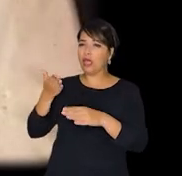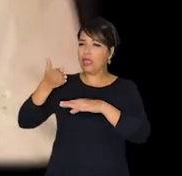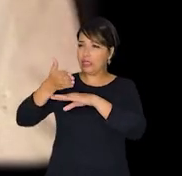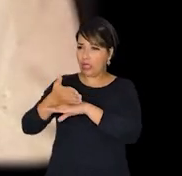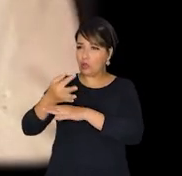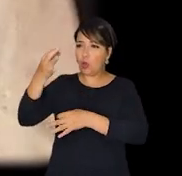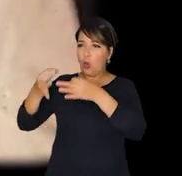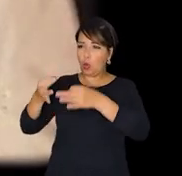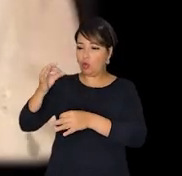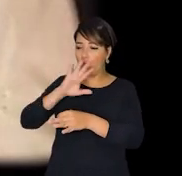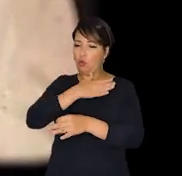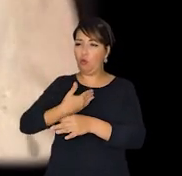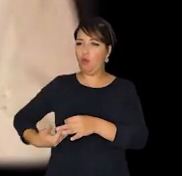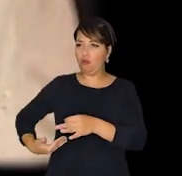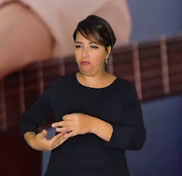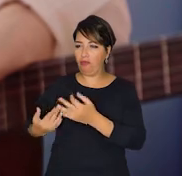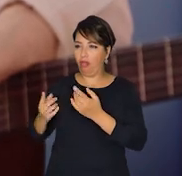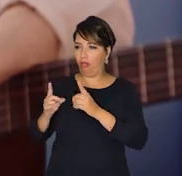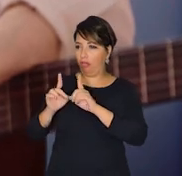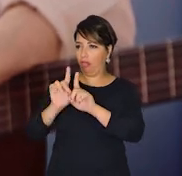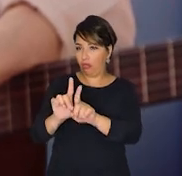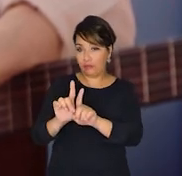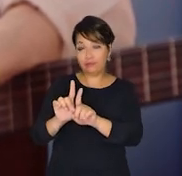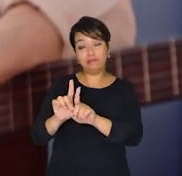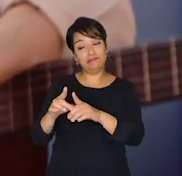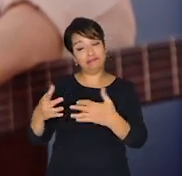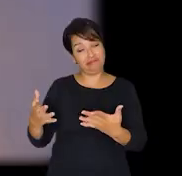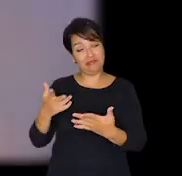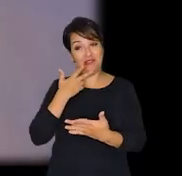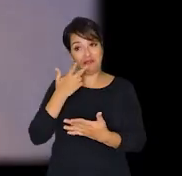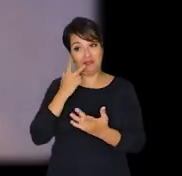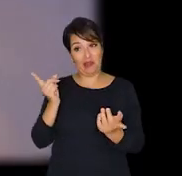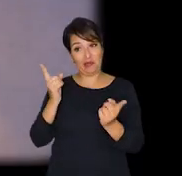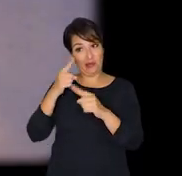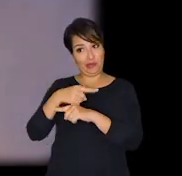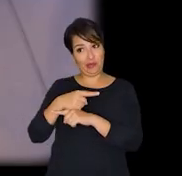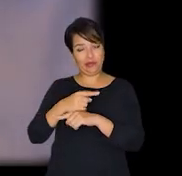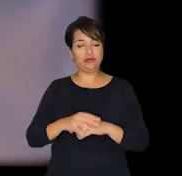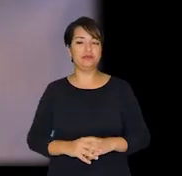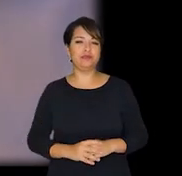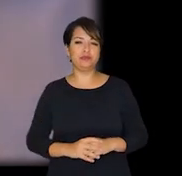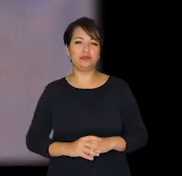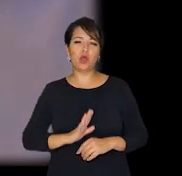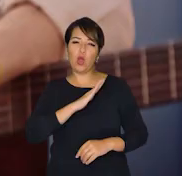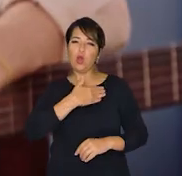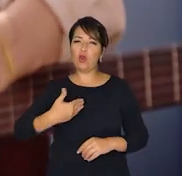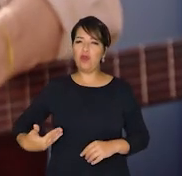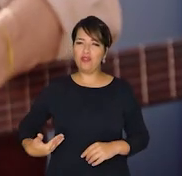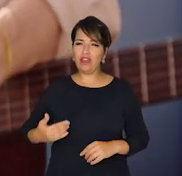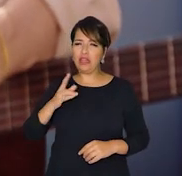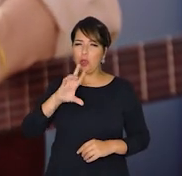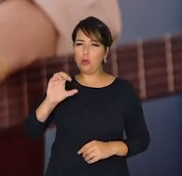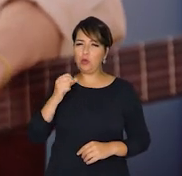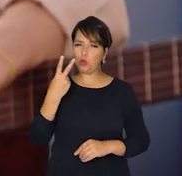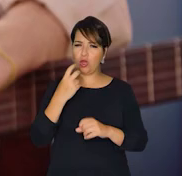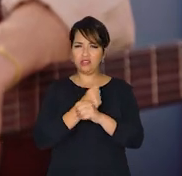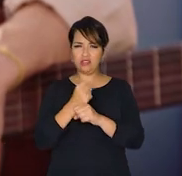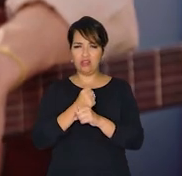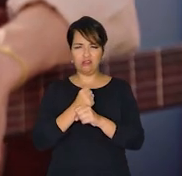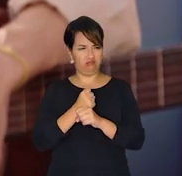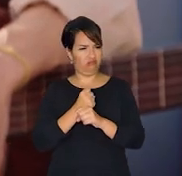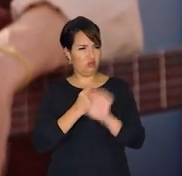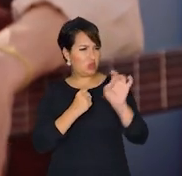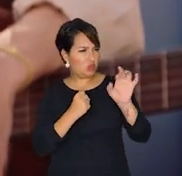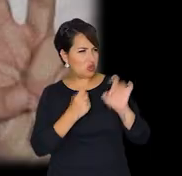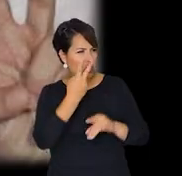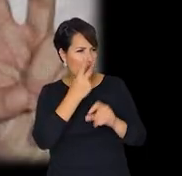com o juiz e governou colado nele. Ao contrário do que diz. Eu governo o Rio há apenas 2 anos. Ué, 2 anos? Se contar